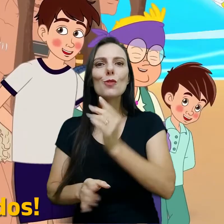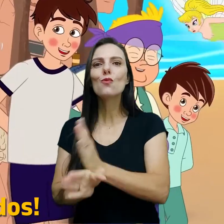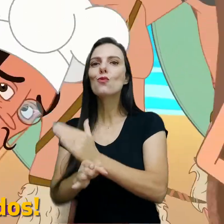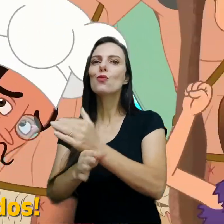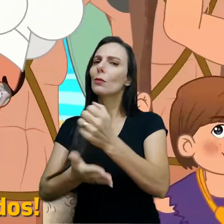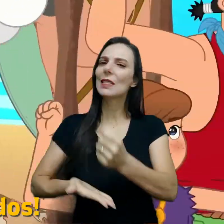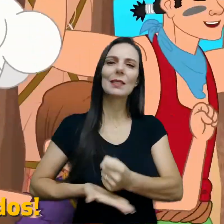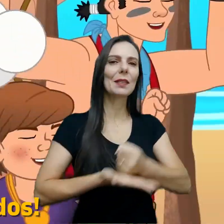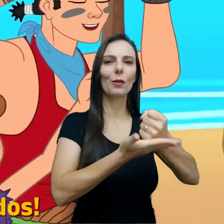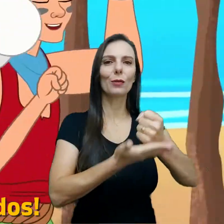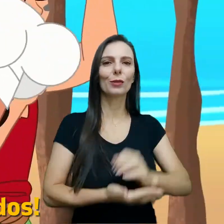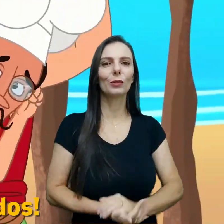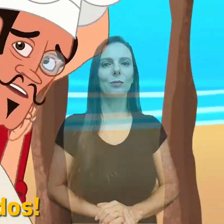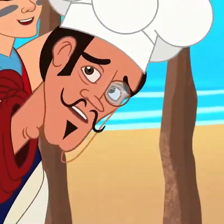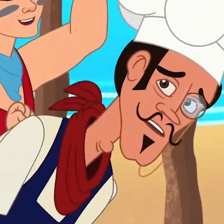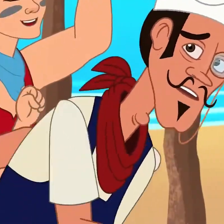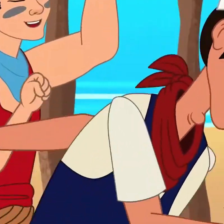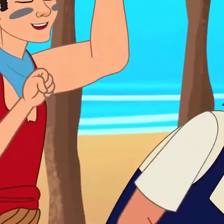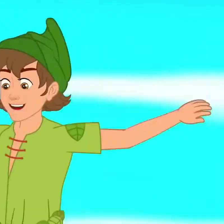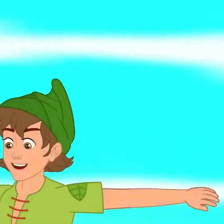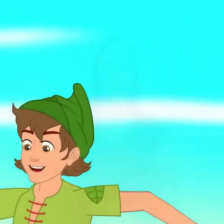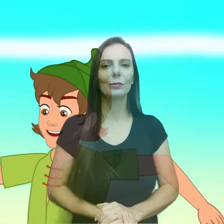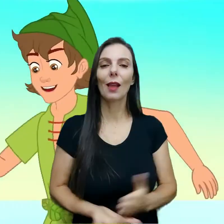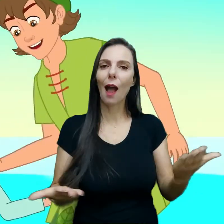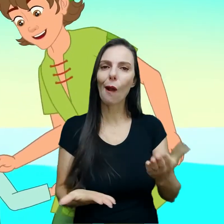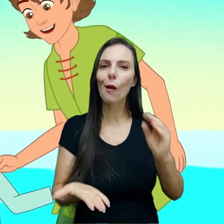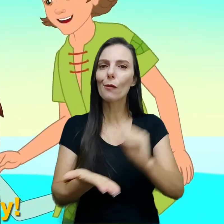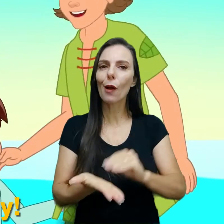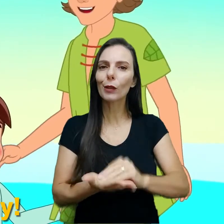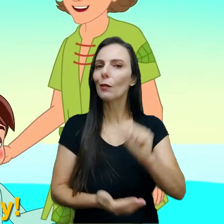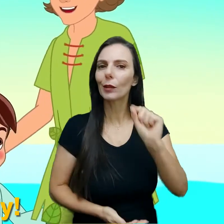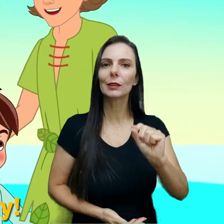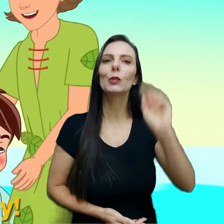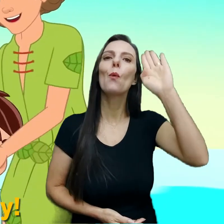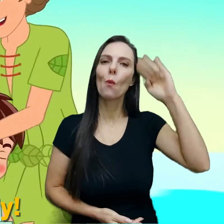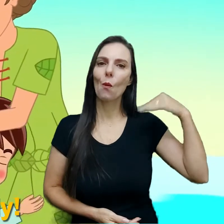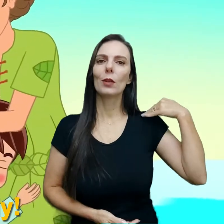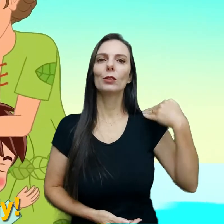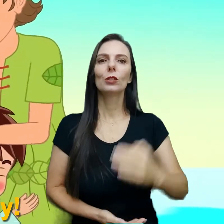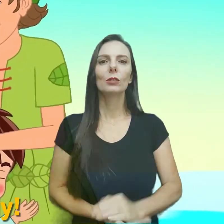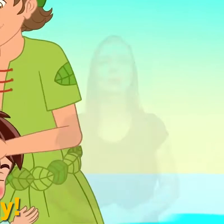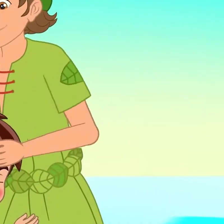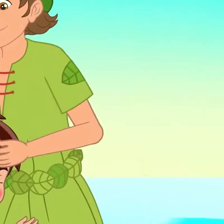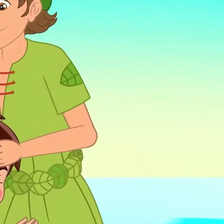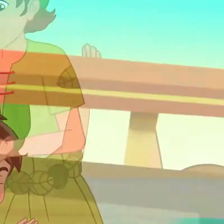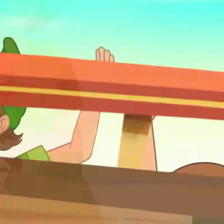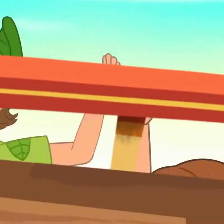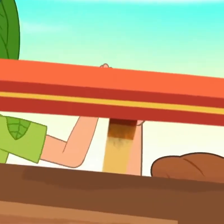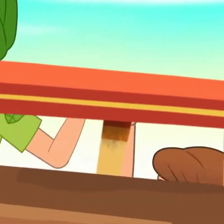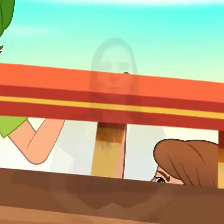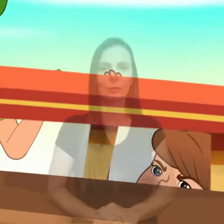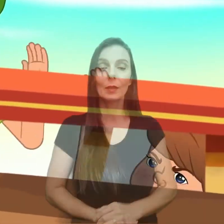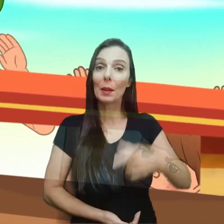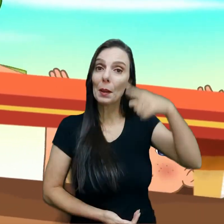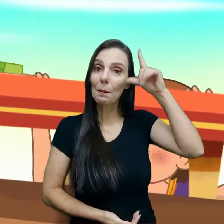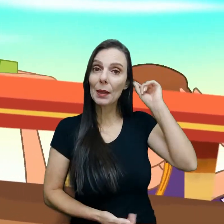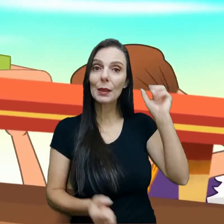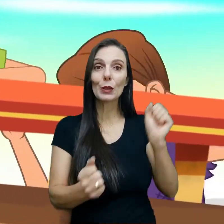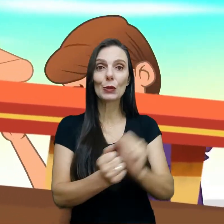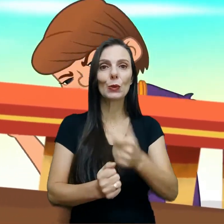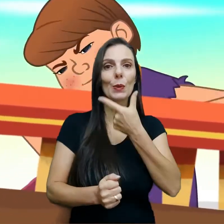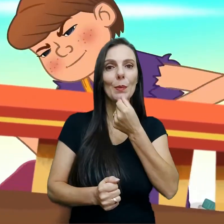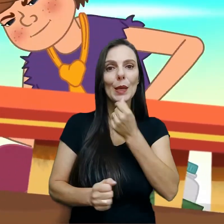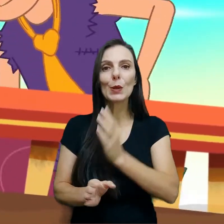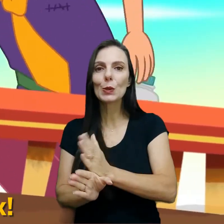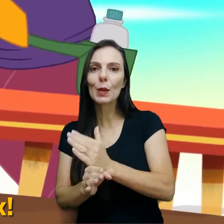os garotos foram resgatados. Agora, tinham que resgatar o Andy. Peter Pan e os